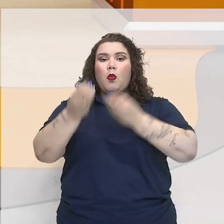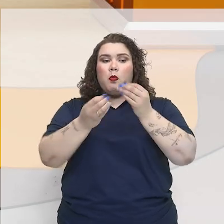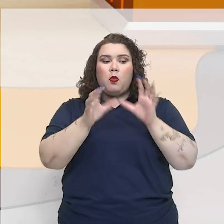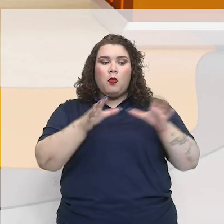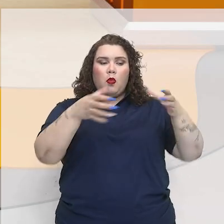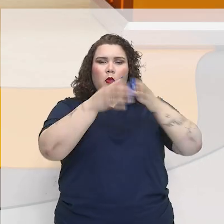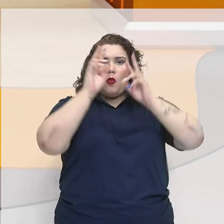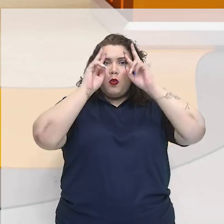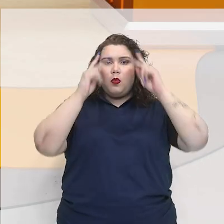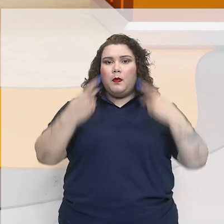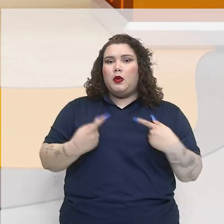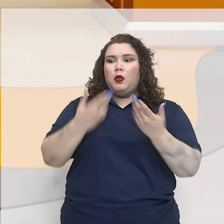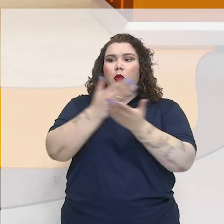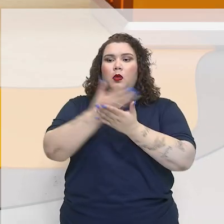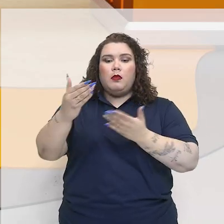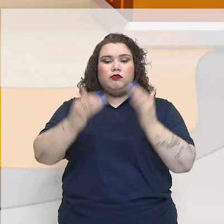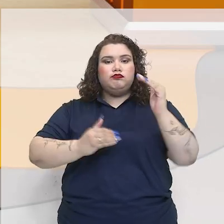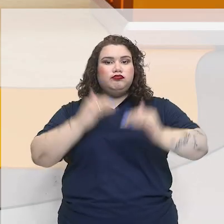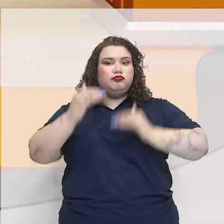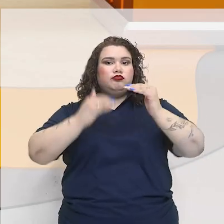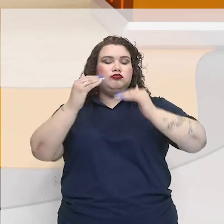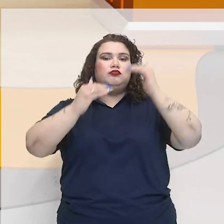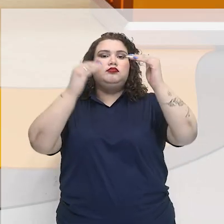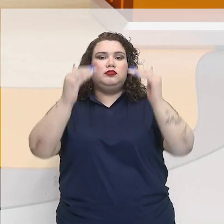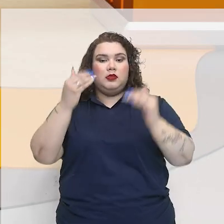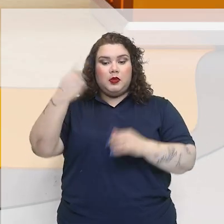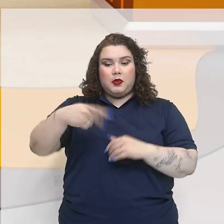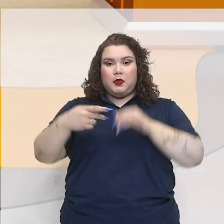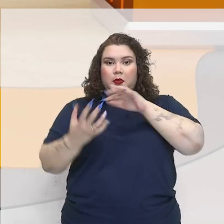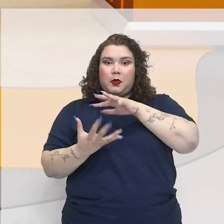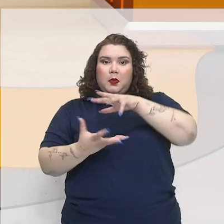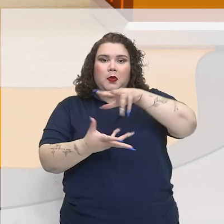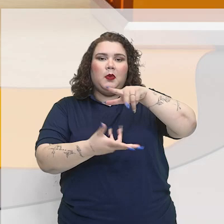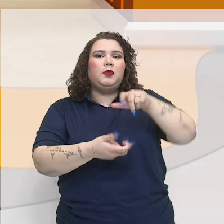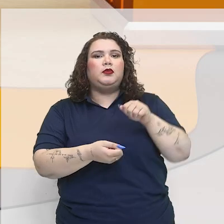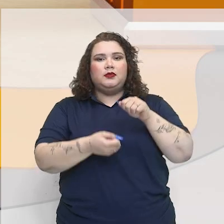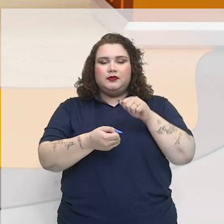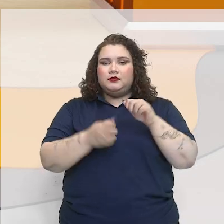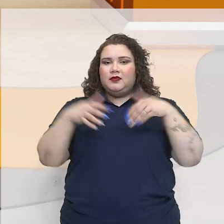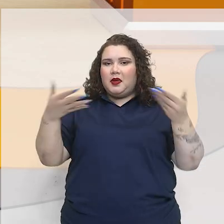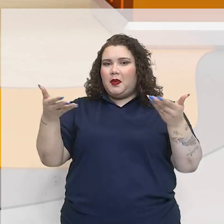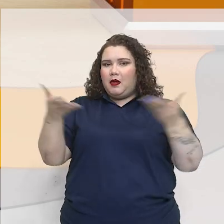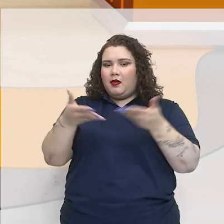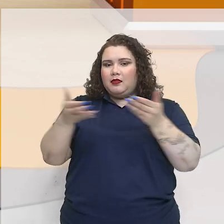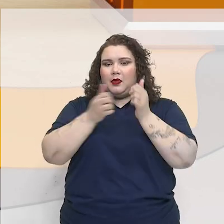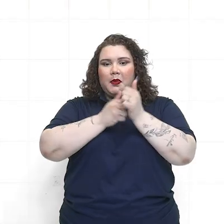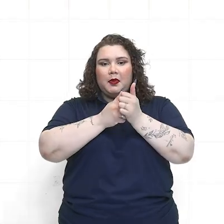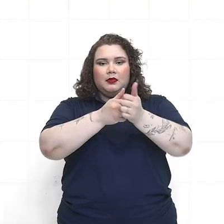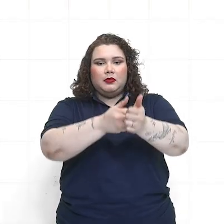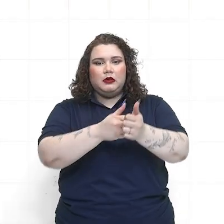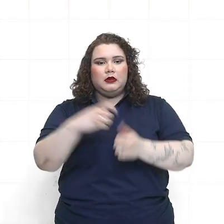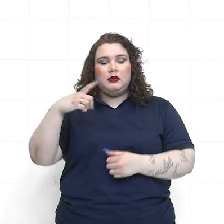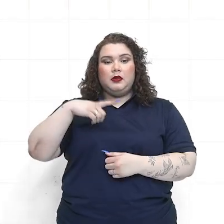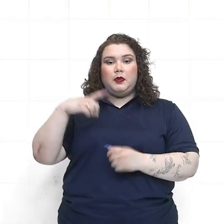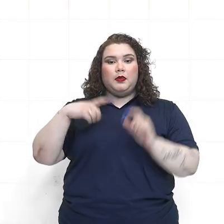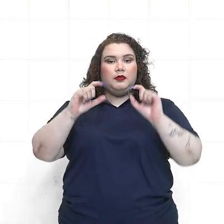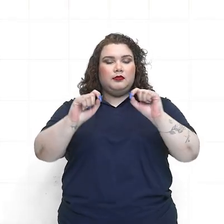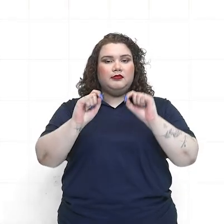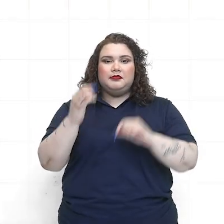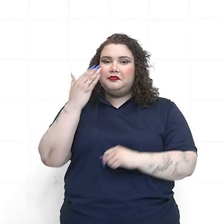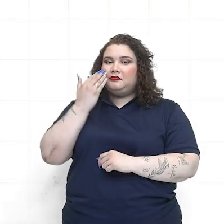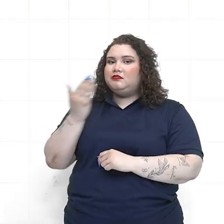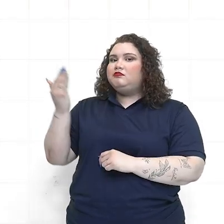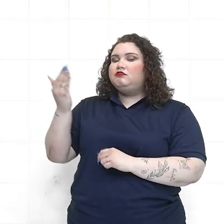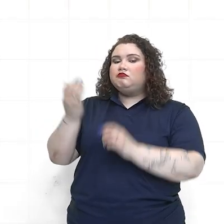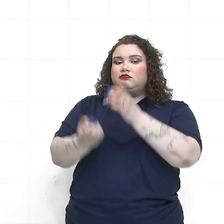se desenvolver então aqui no nosso planeta Terra. Então acompanhem comigo, olha só, temos aí então o surgimento